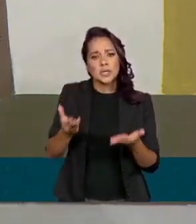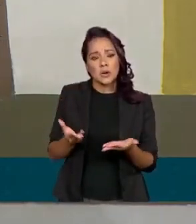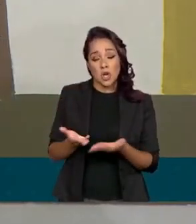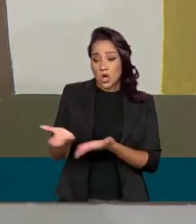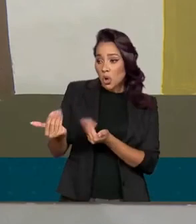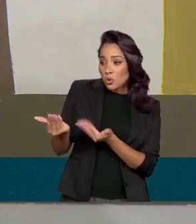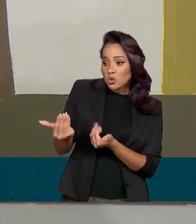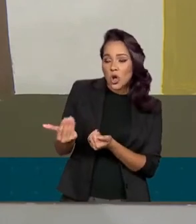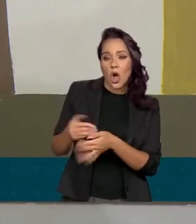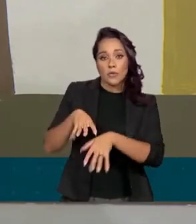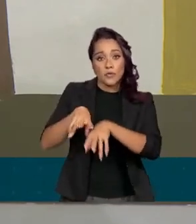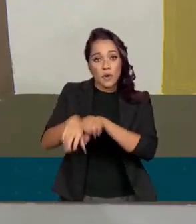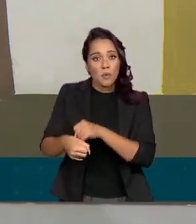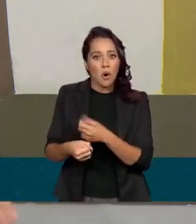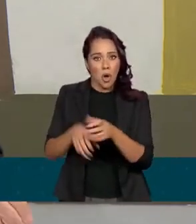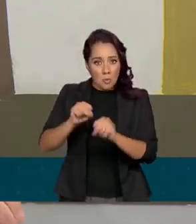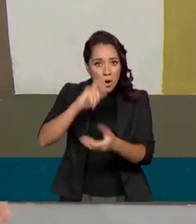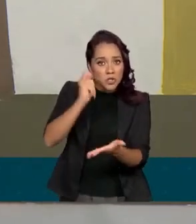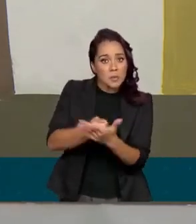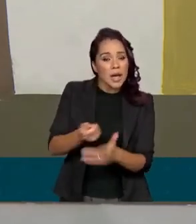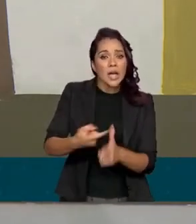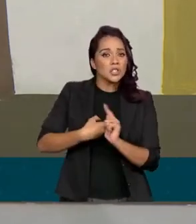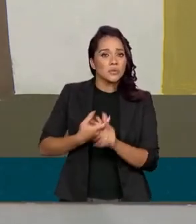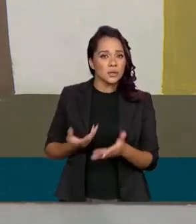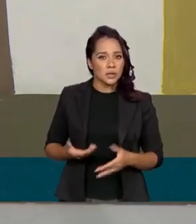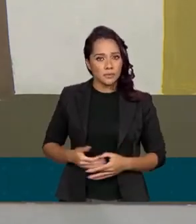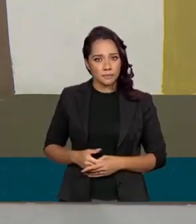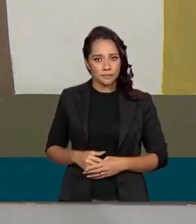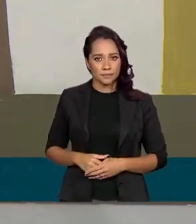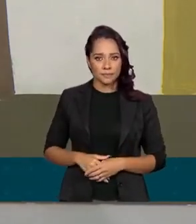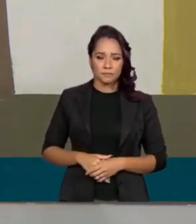que um jovem que se formou pode pagar sua dívida?